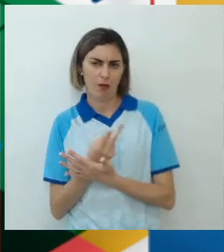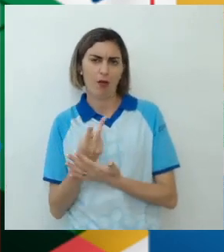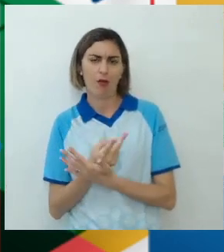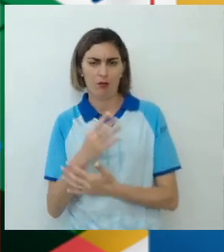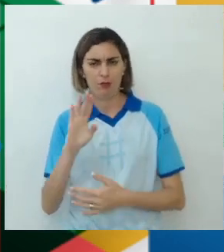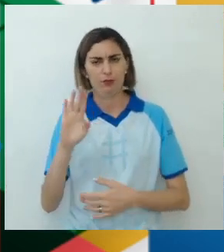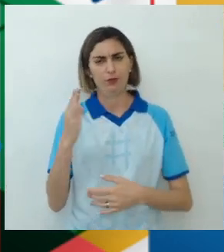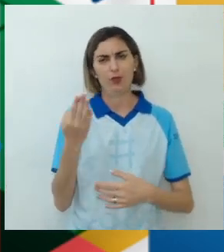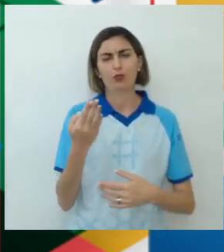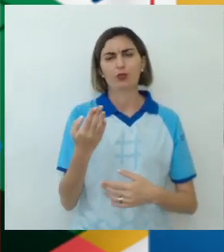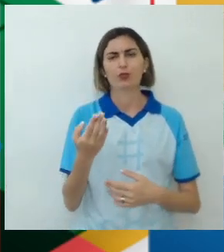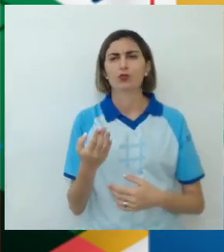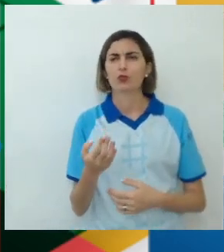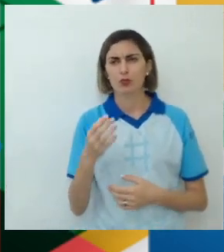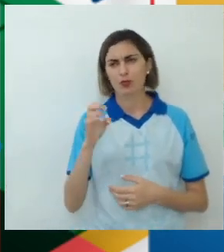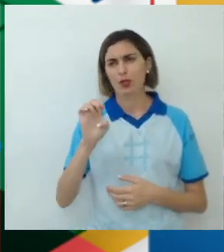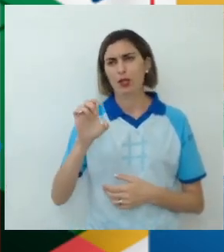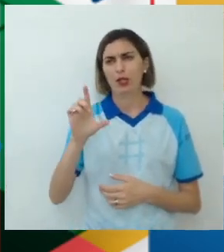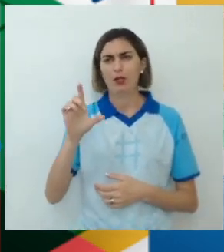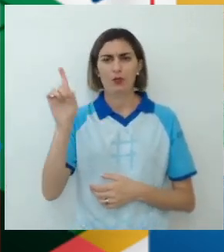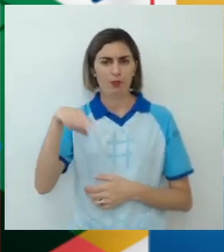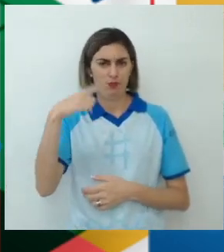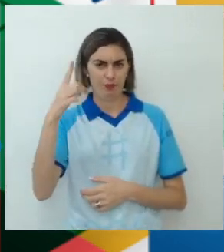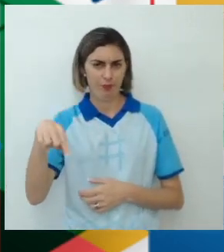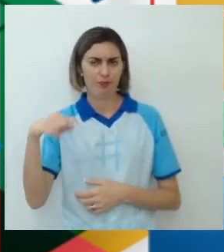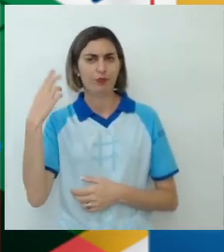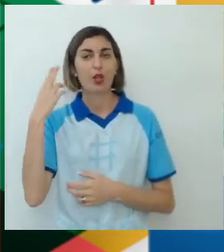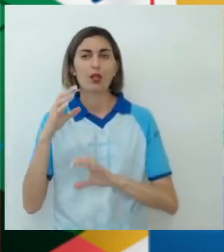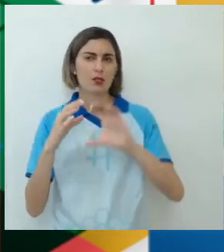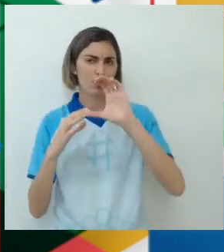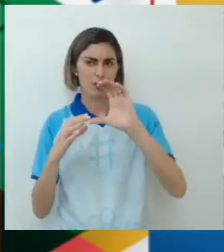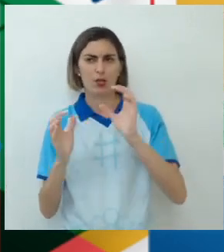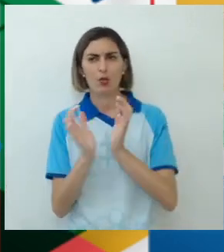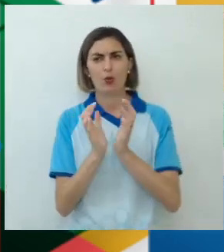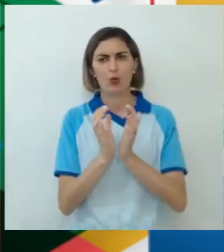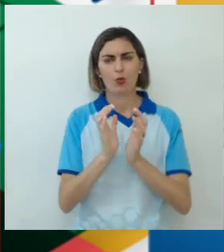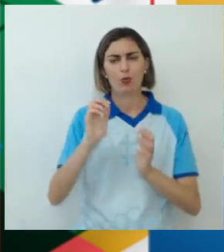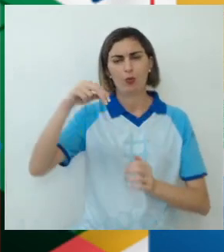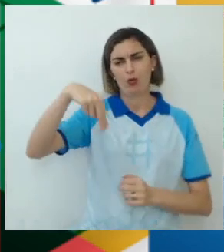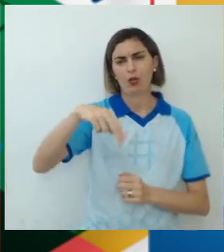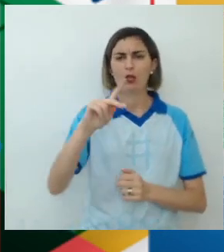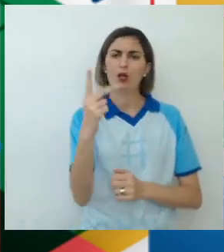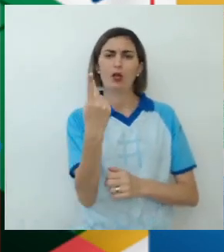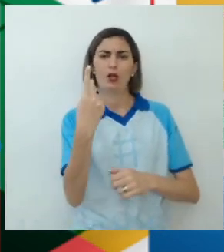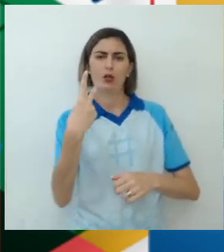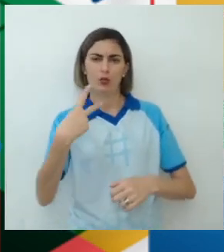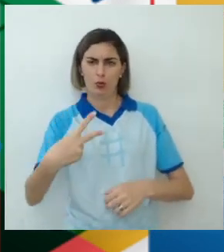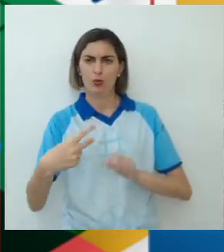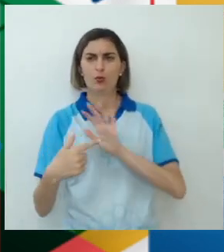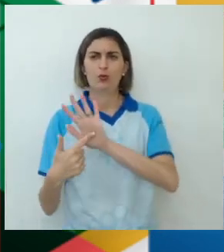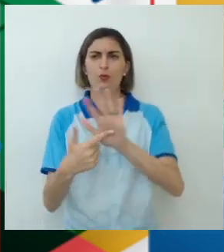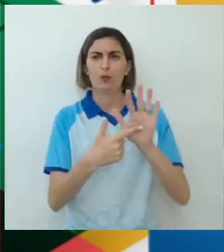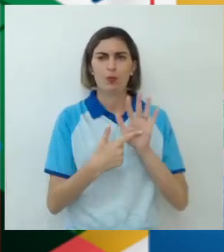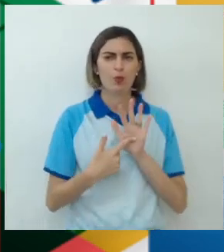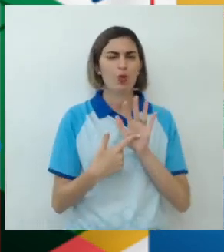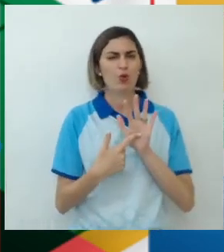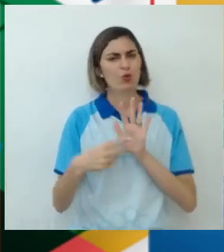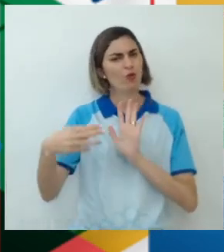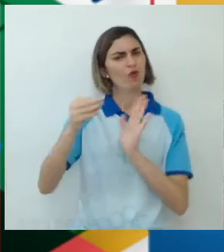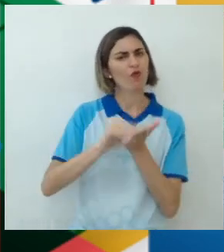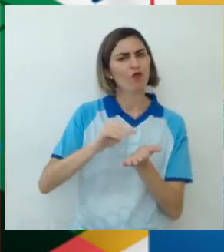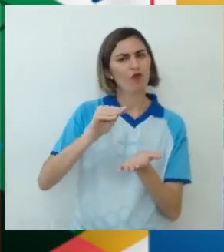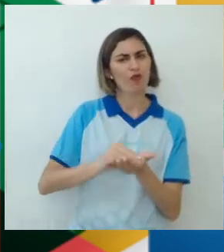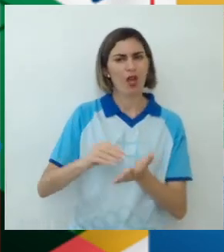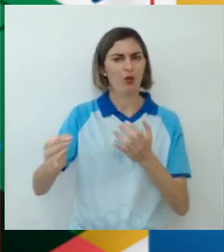é justamente o termo eletrófilo. Na letra C, ele diz: o grupo amina apresenta deficiência